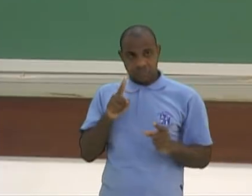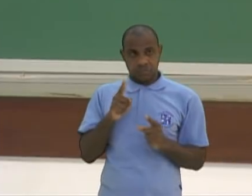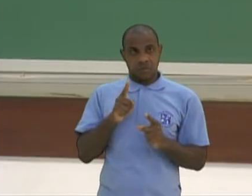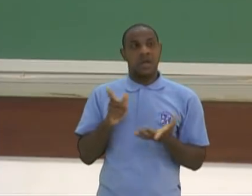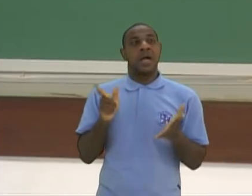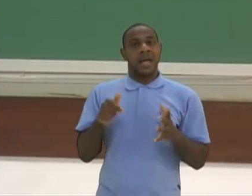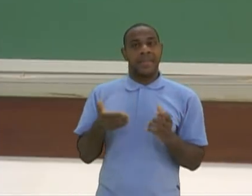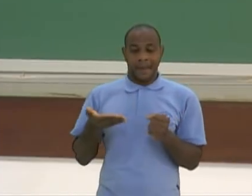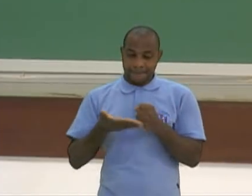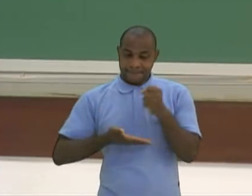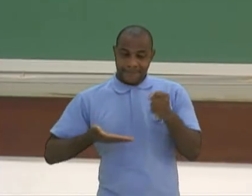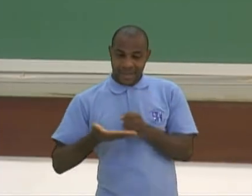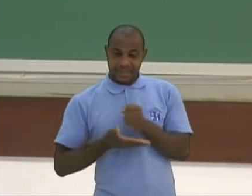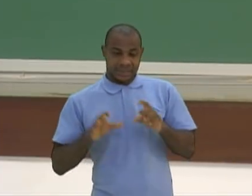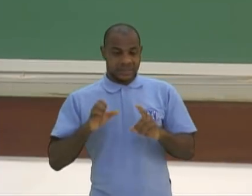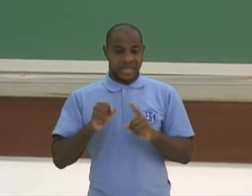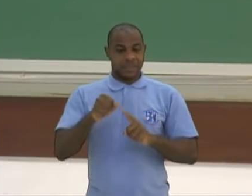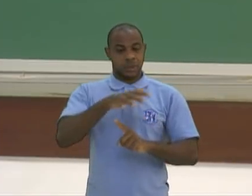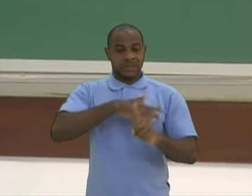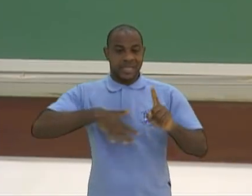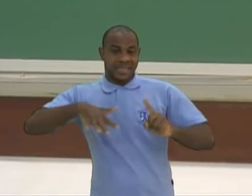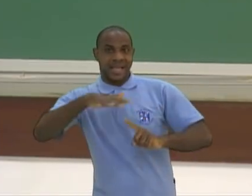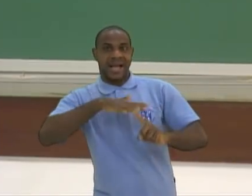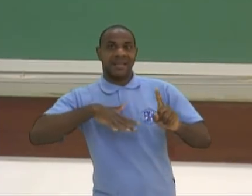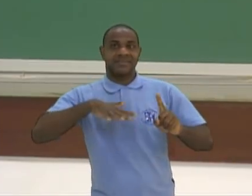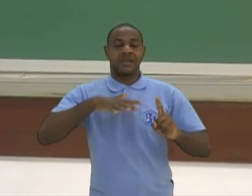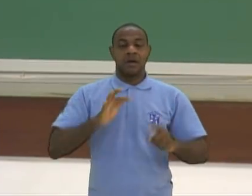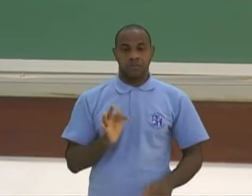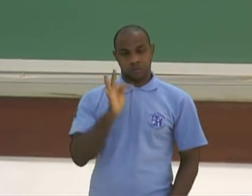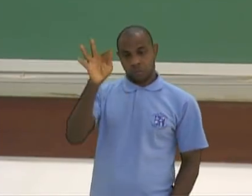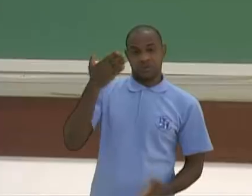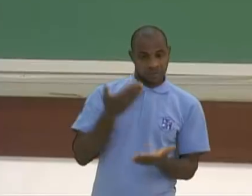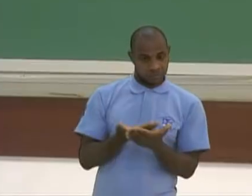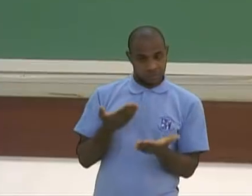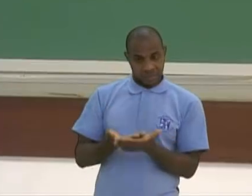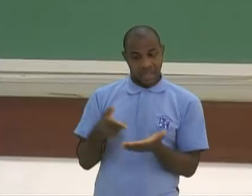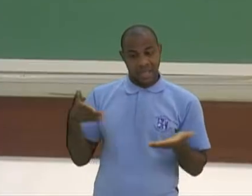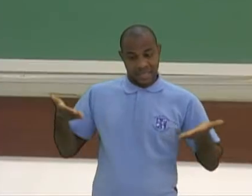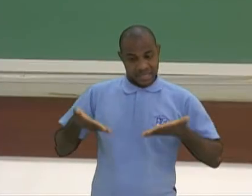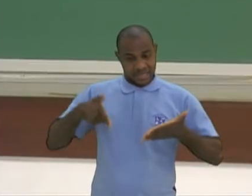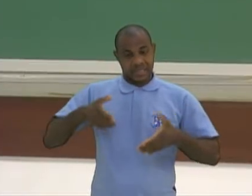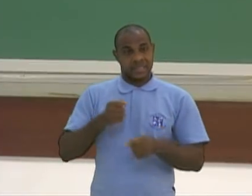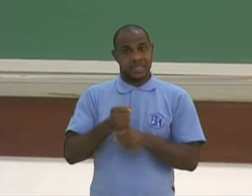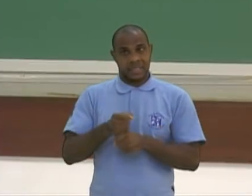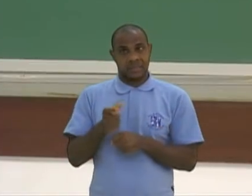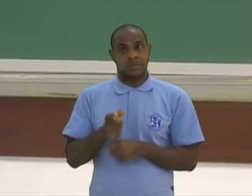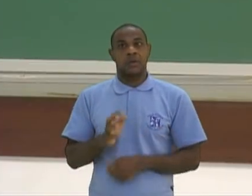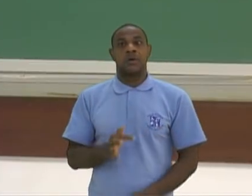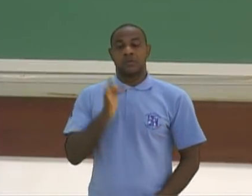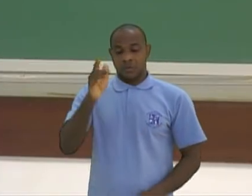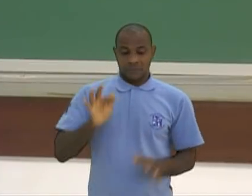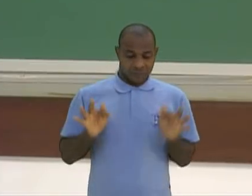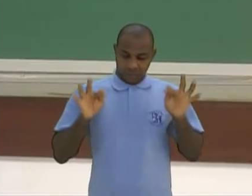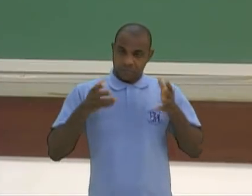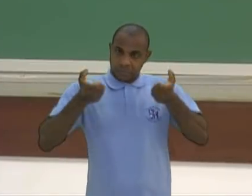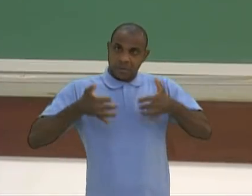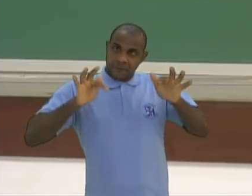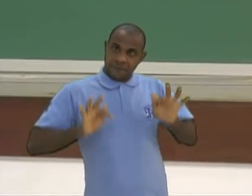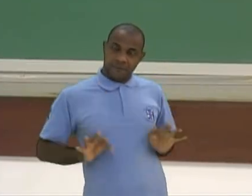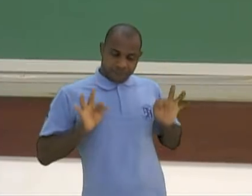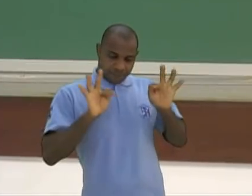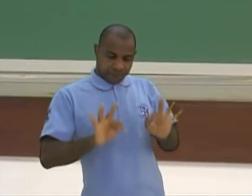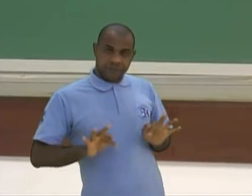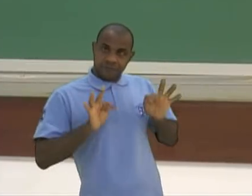sociedade futura que vocês vão estudar ainda esse ano, da Idade Média, chamada feudalismo, que é a